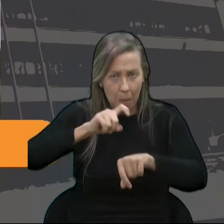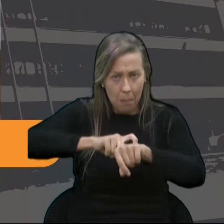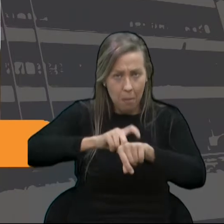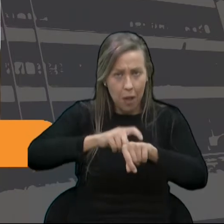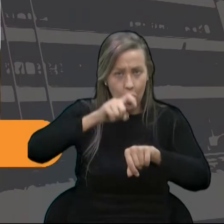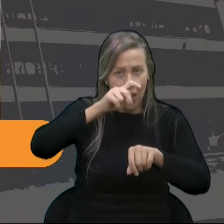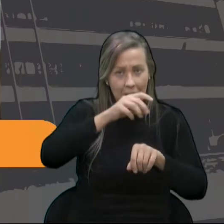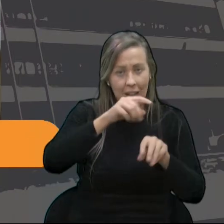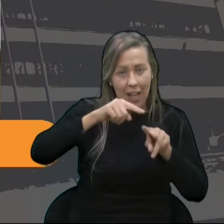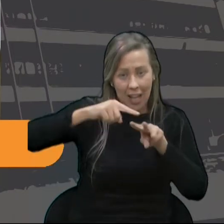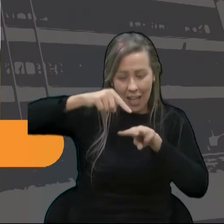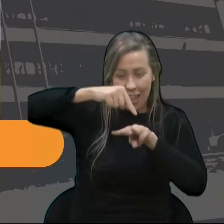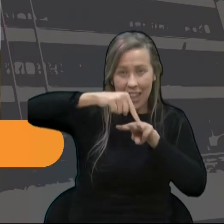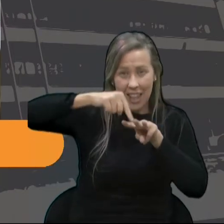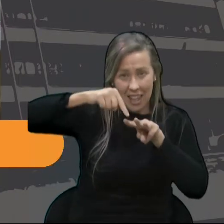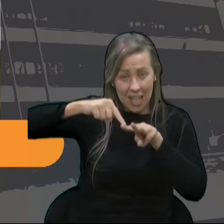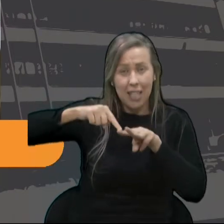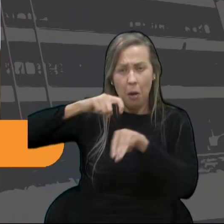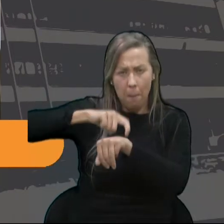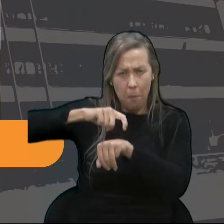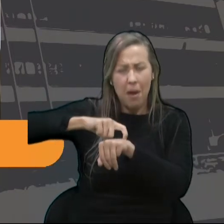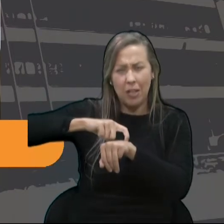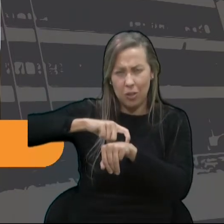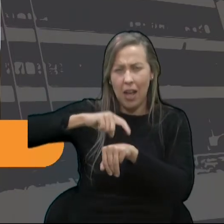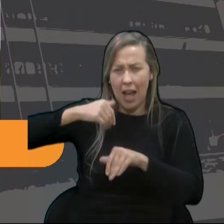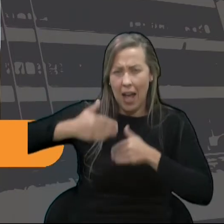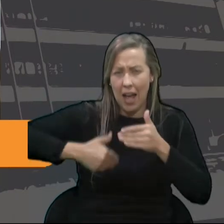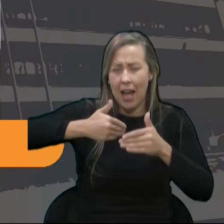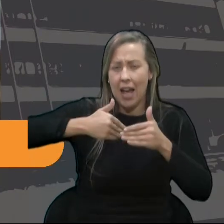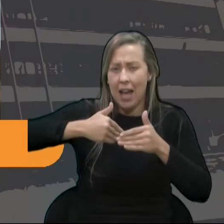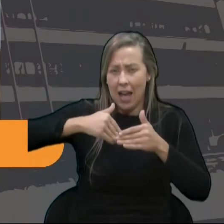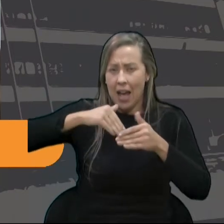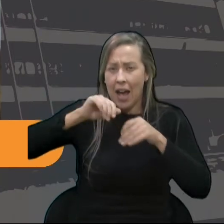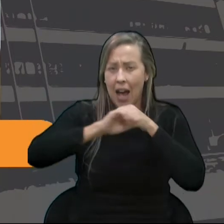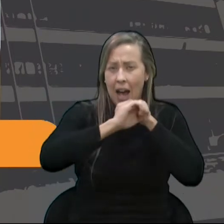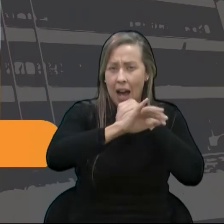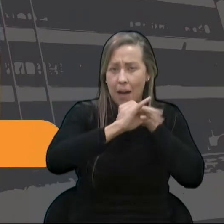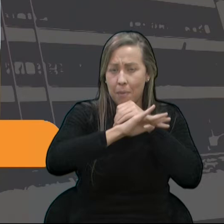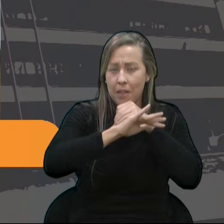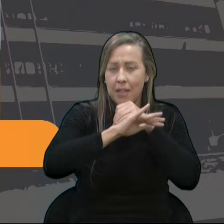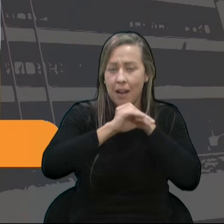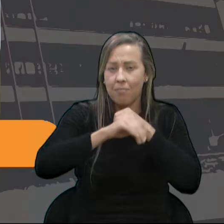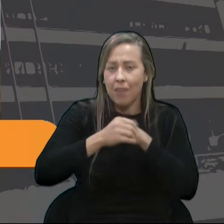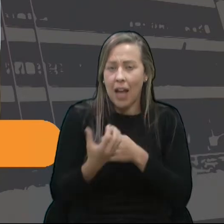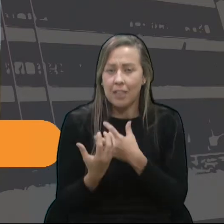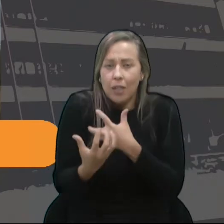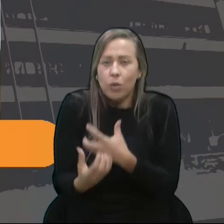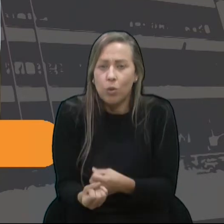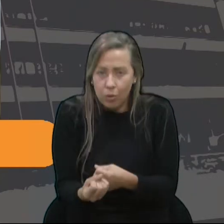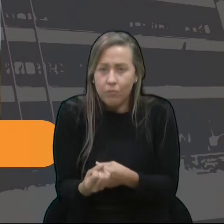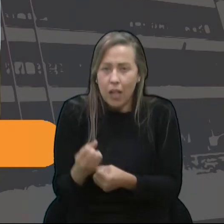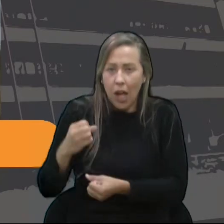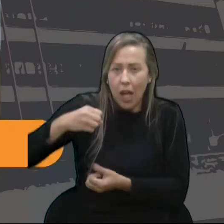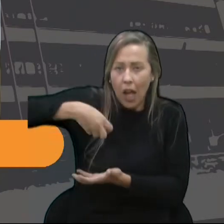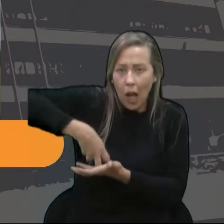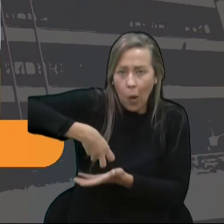vai entender que em vários momentos a imprensa foi cúmplice do regime, né?